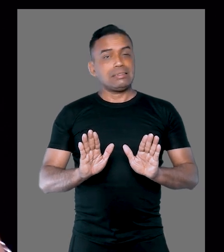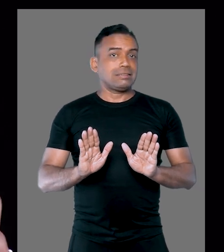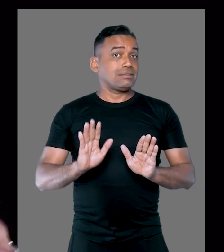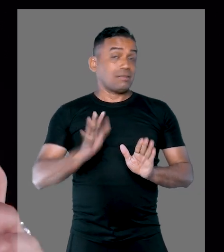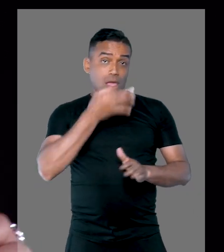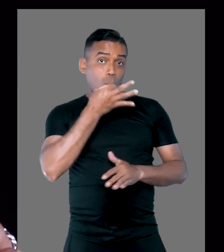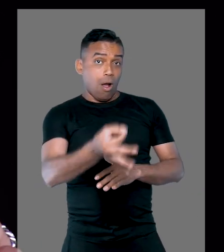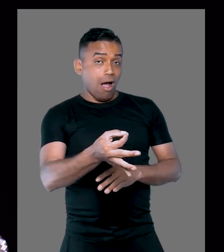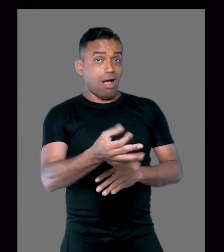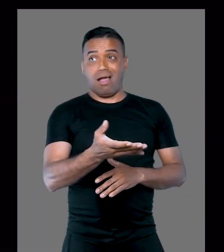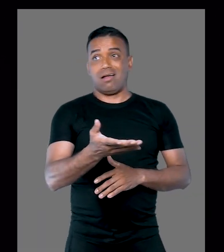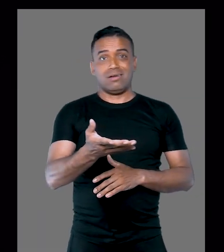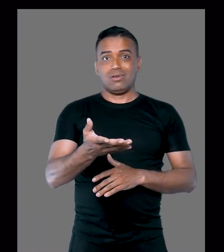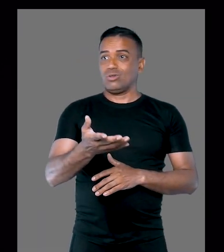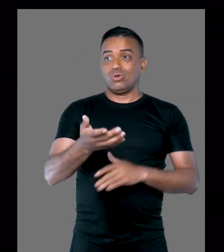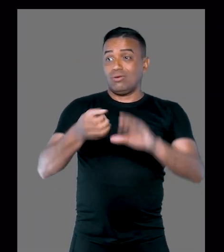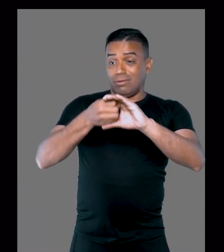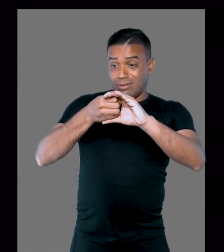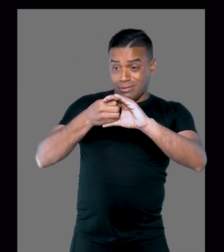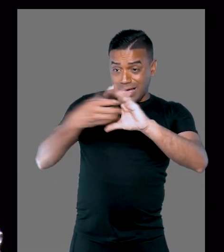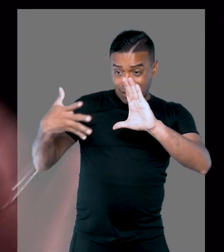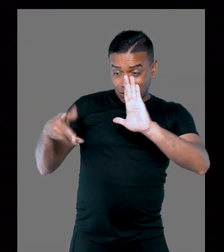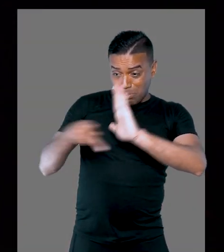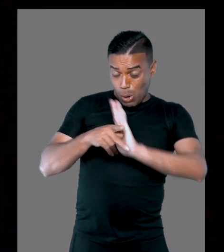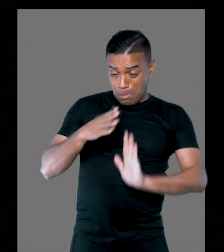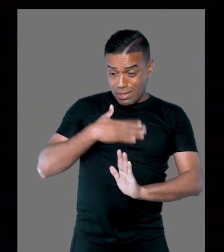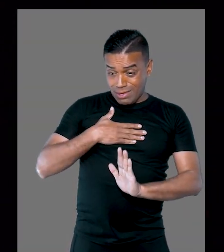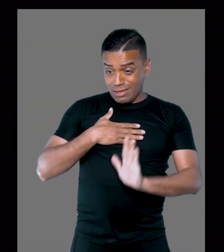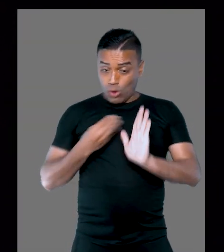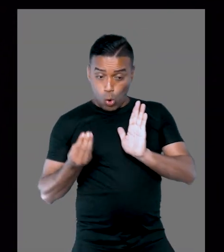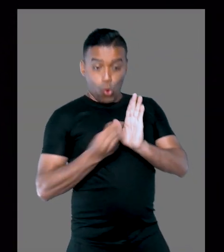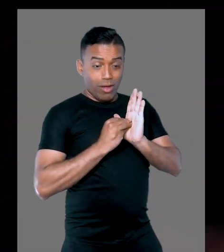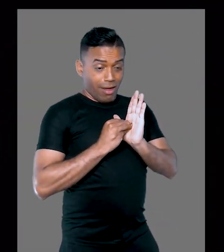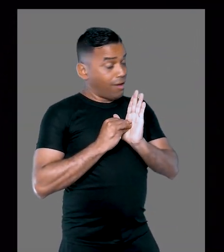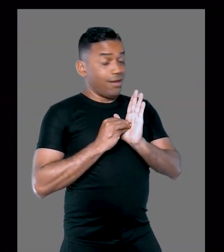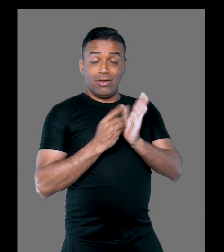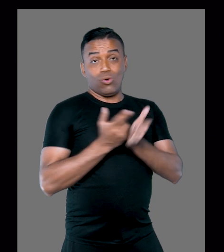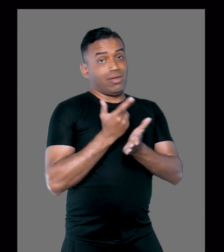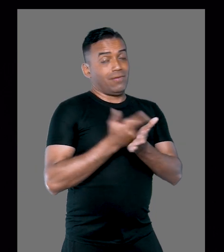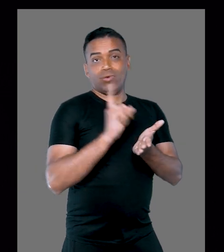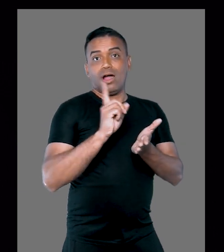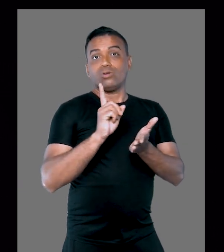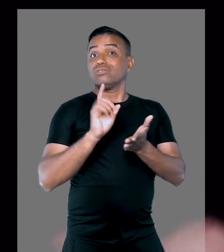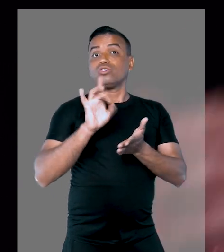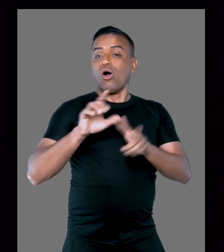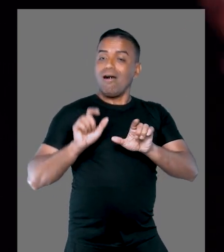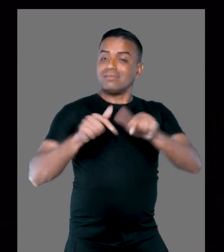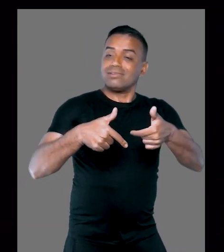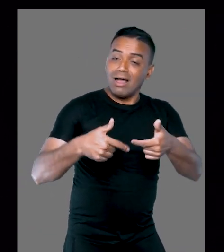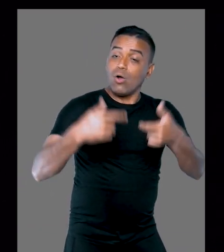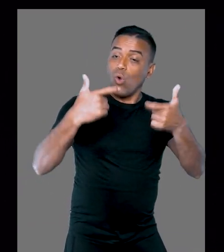eu acho que eu não falei como eu sou. O que eu falei é justamente o que eu fiz, que foi por onde